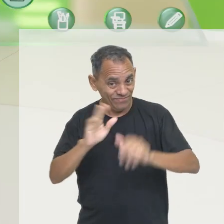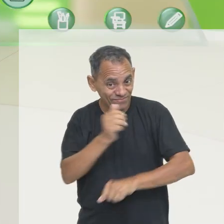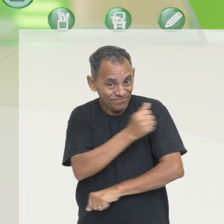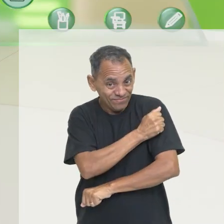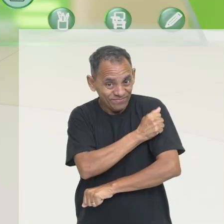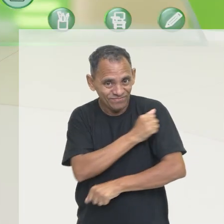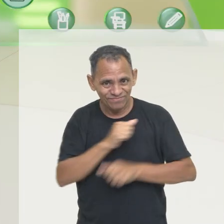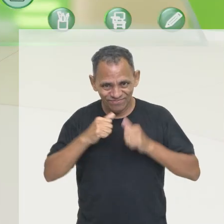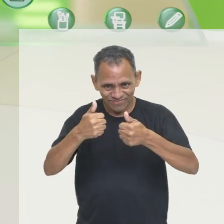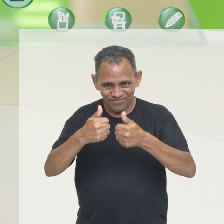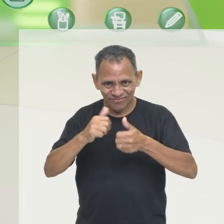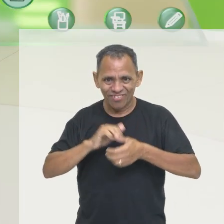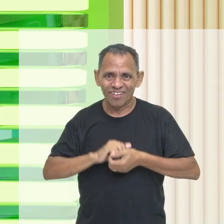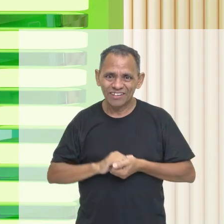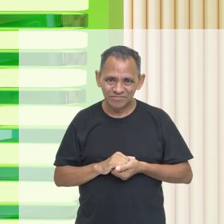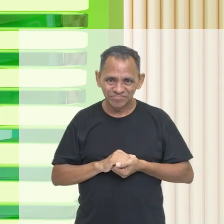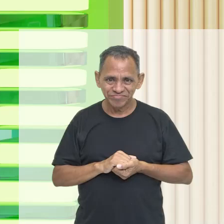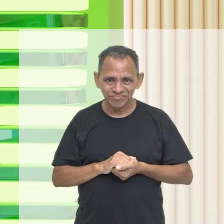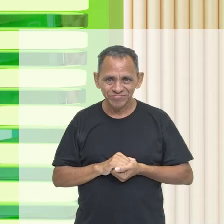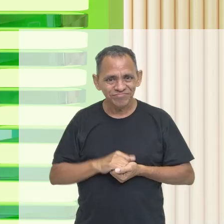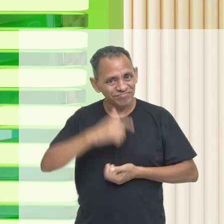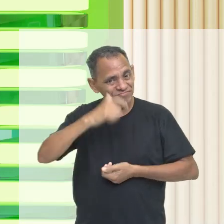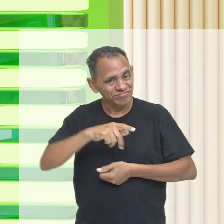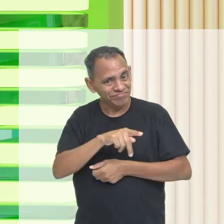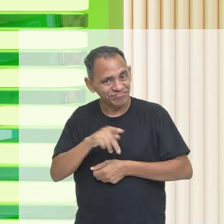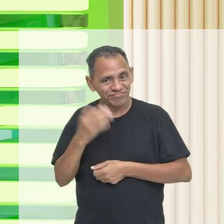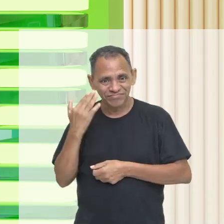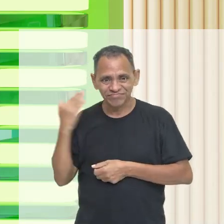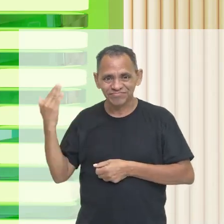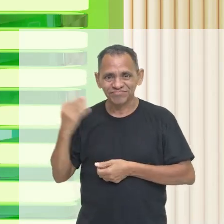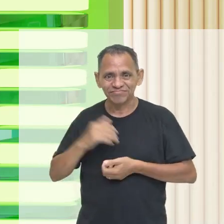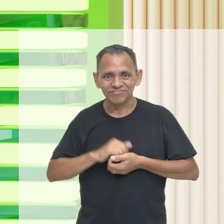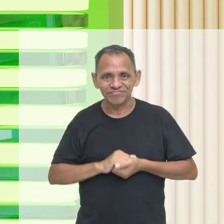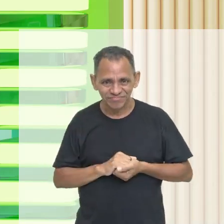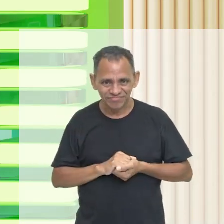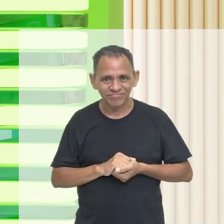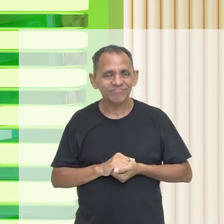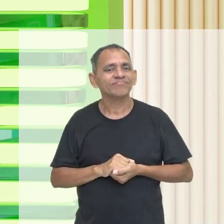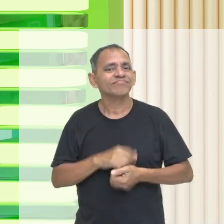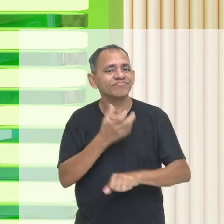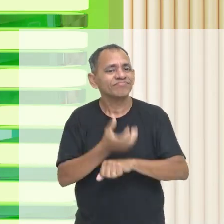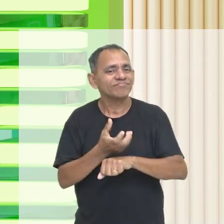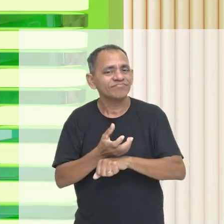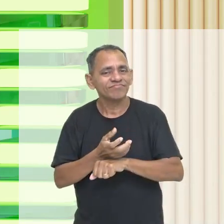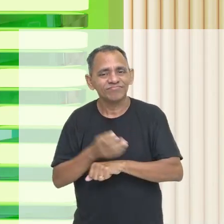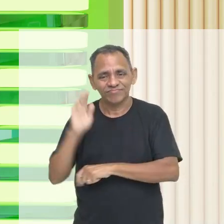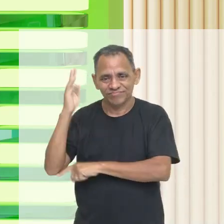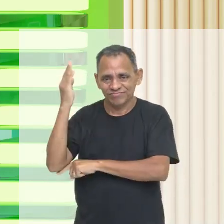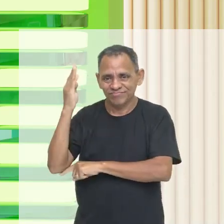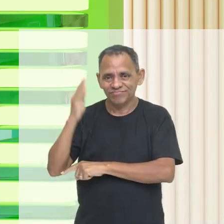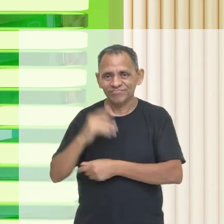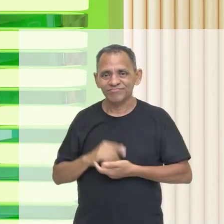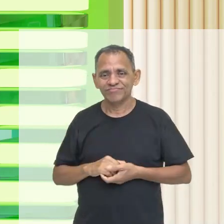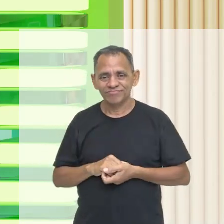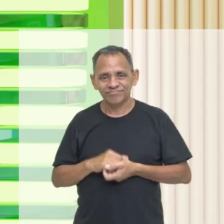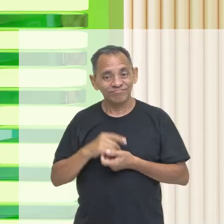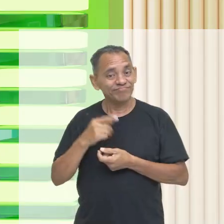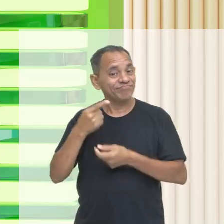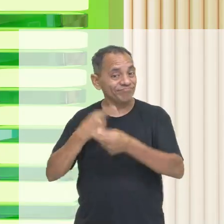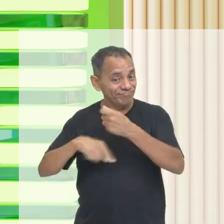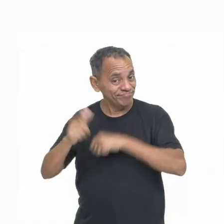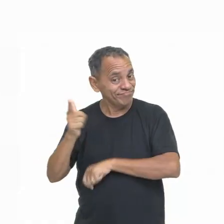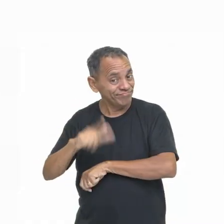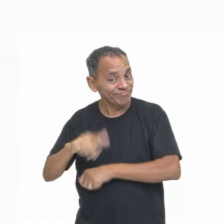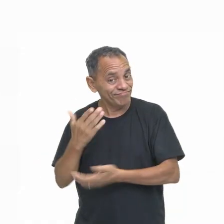Olá, alunos, tudo bem? Eu sou a professora Manuela Cerejo, professora do componente de Biologia, e vamos aí para mais uma